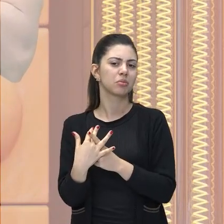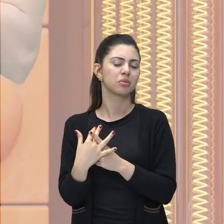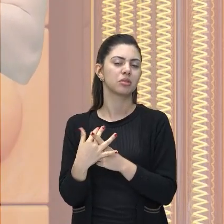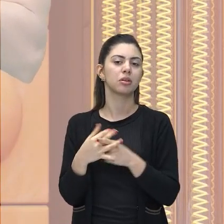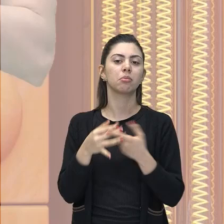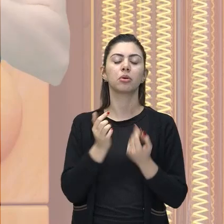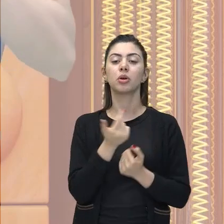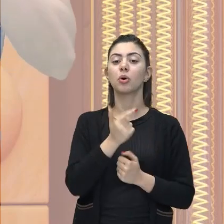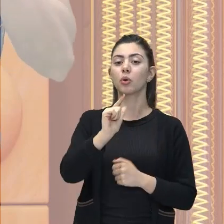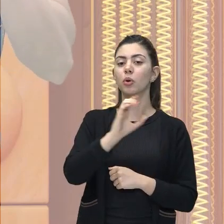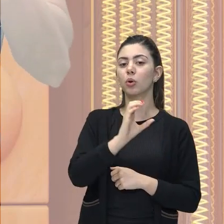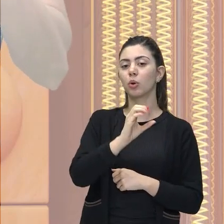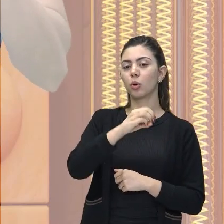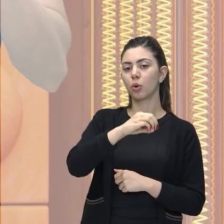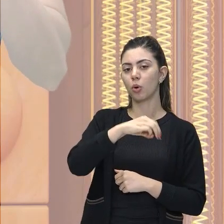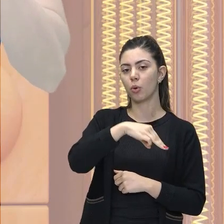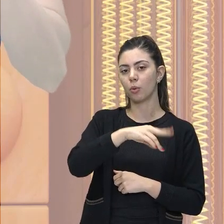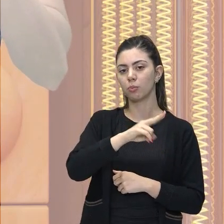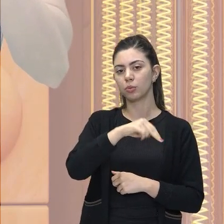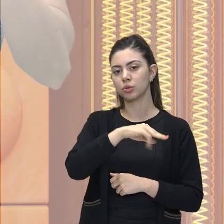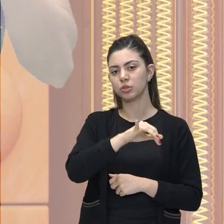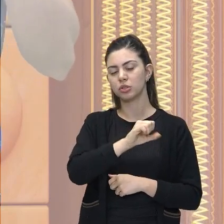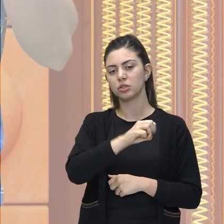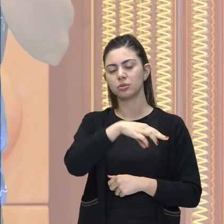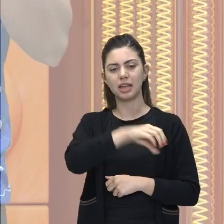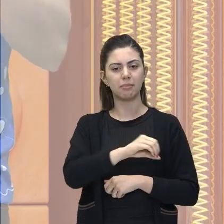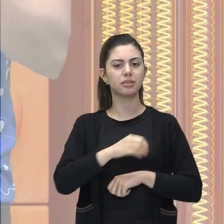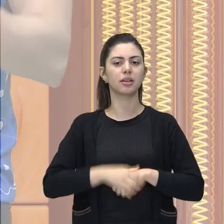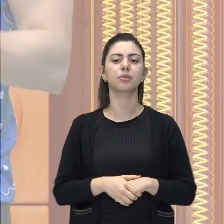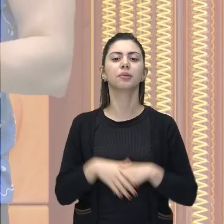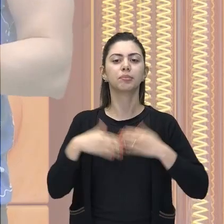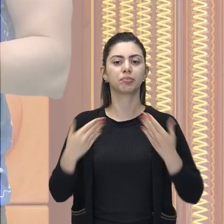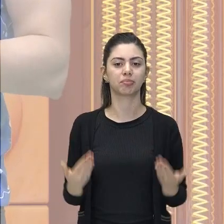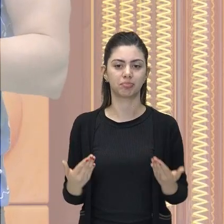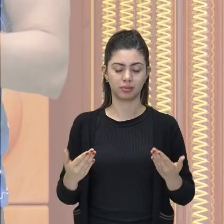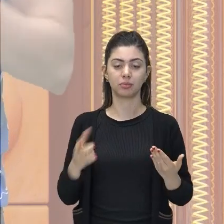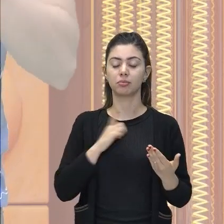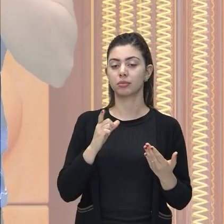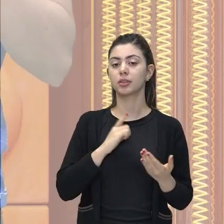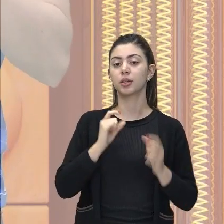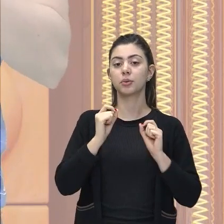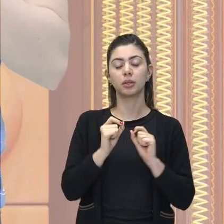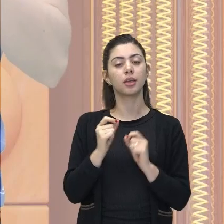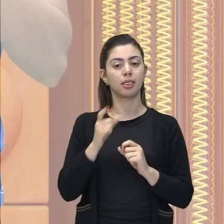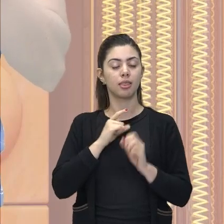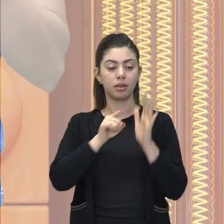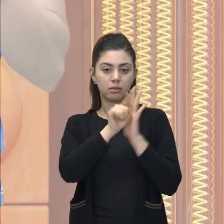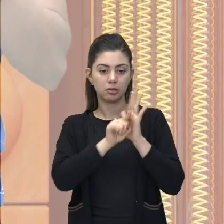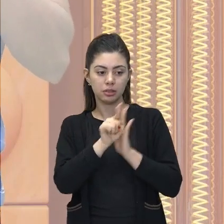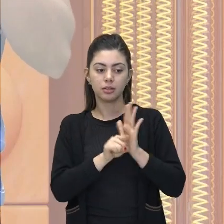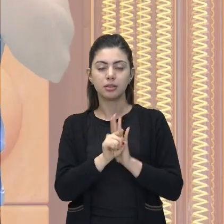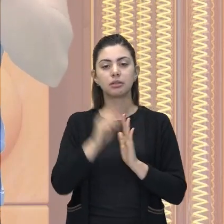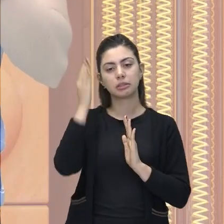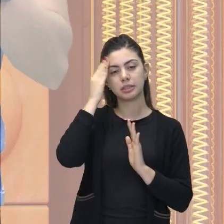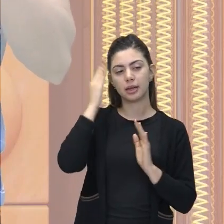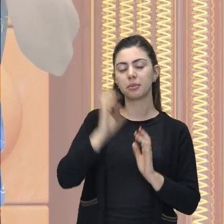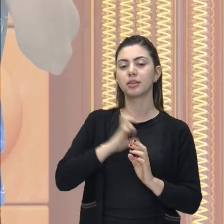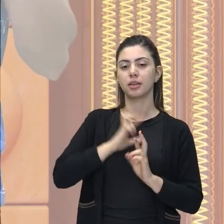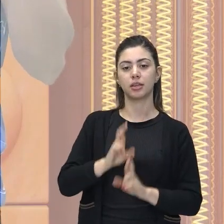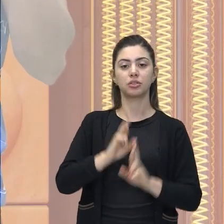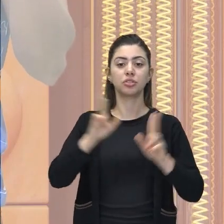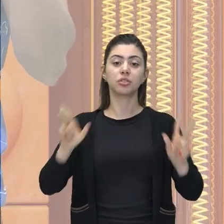comunismo, tá bom? Então, existe uma diferença aqui, e eu trouxe aqui uma professora especialista para tratar dessa diferença